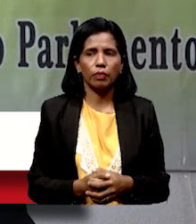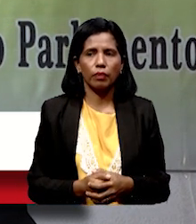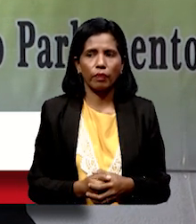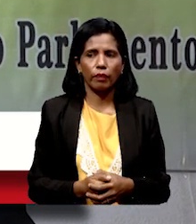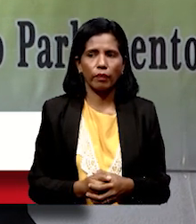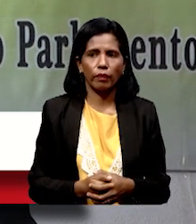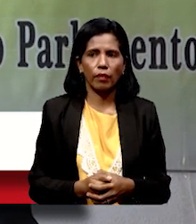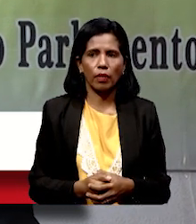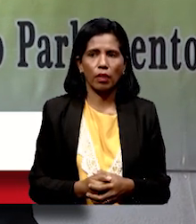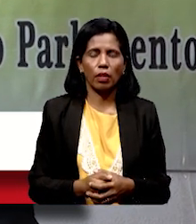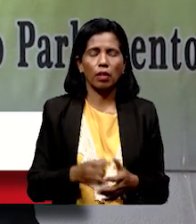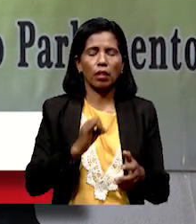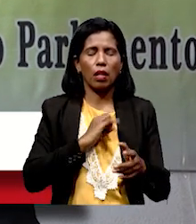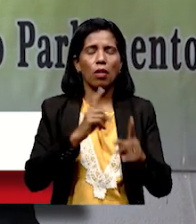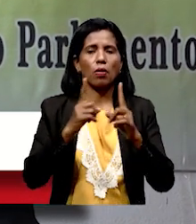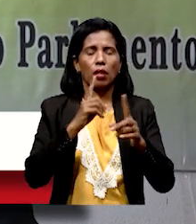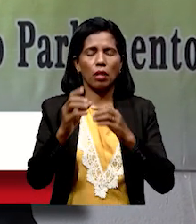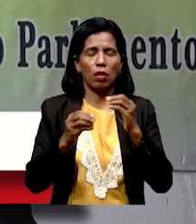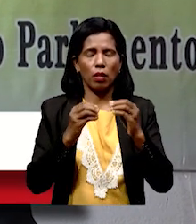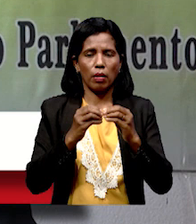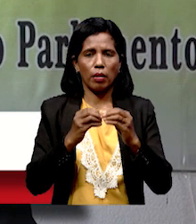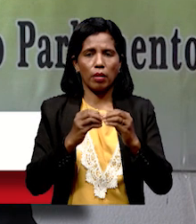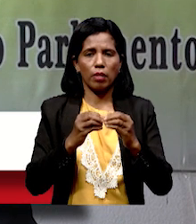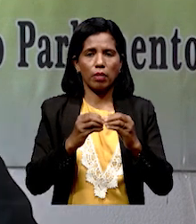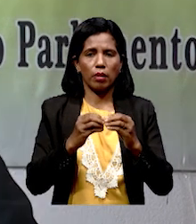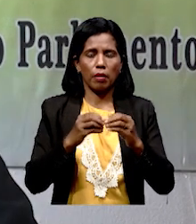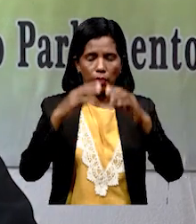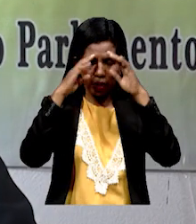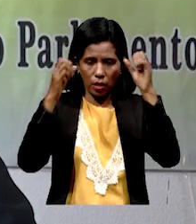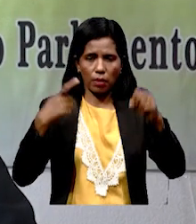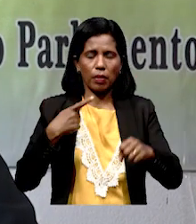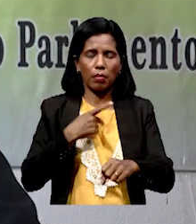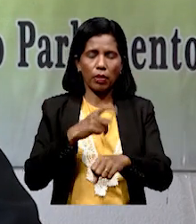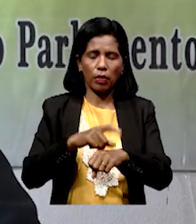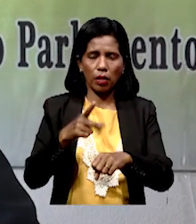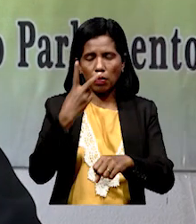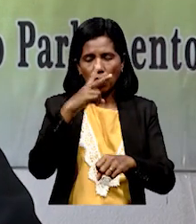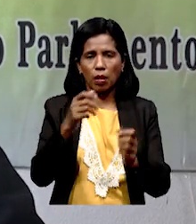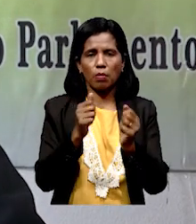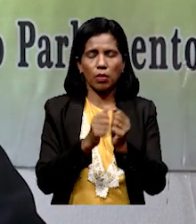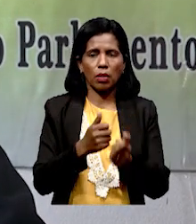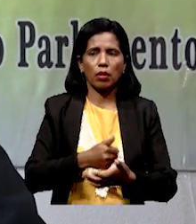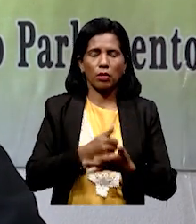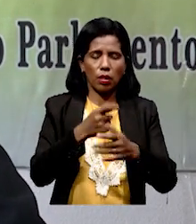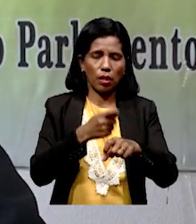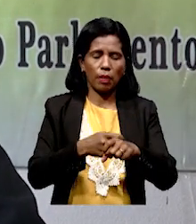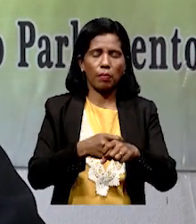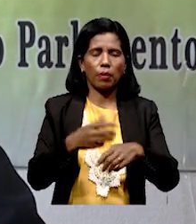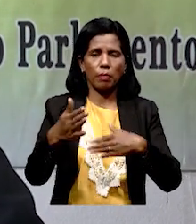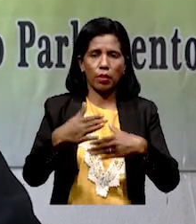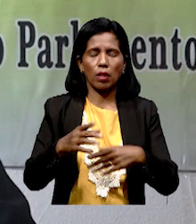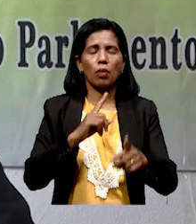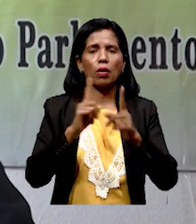Kistang de la Kulia Hosea President di Parlamento Nasional para tu herea mutu kato resolve iha tempo para kene larang maka